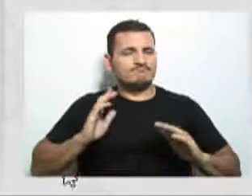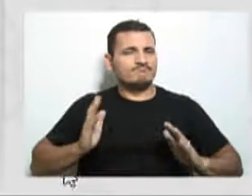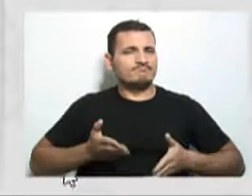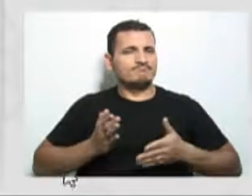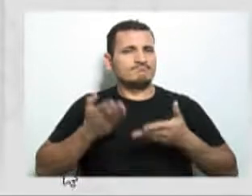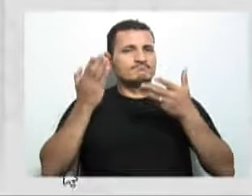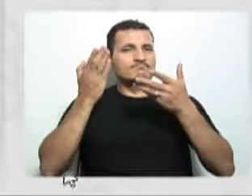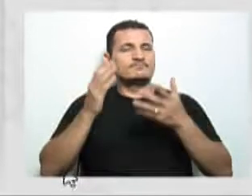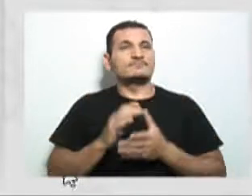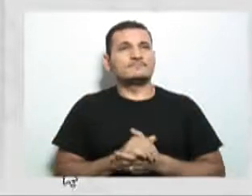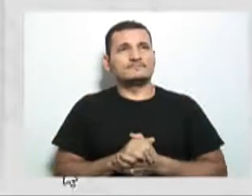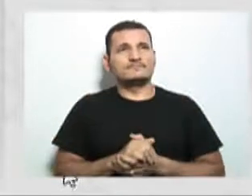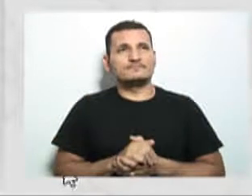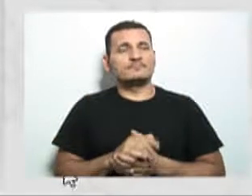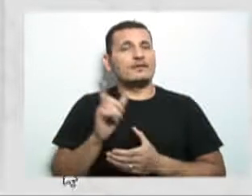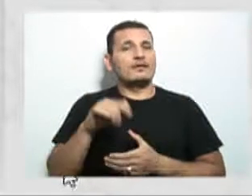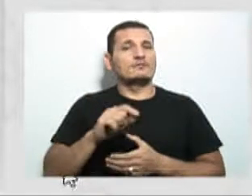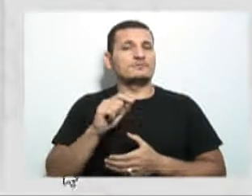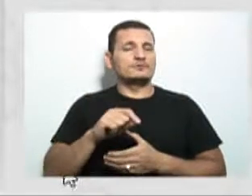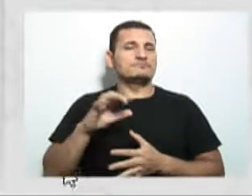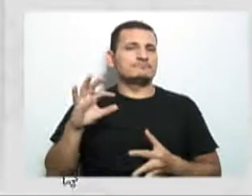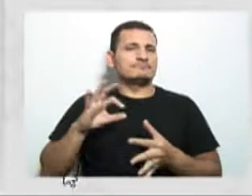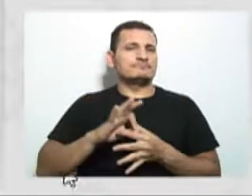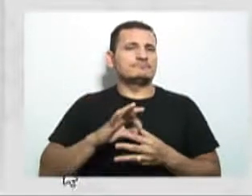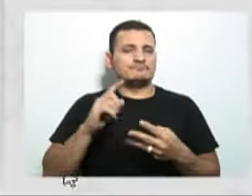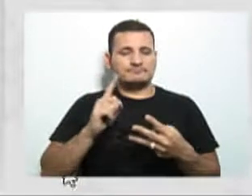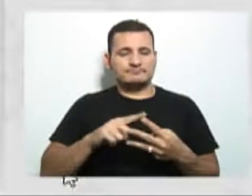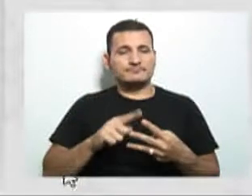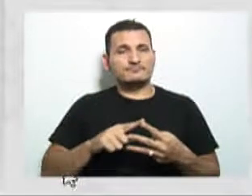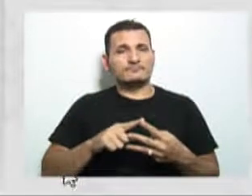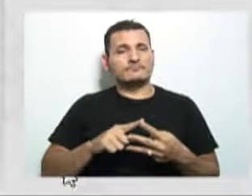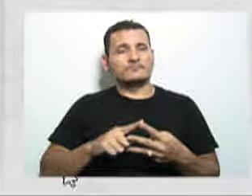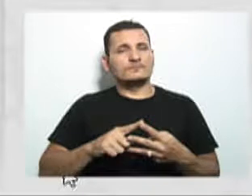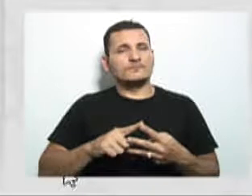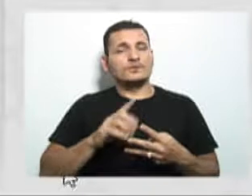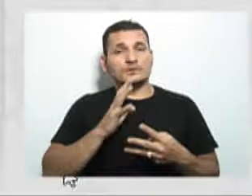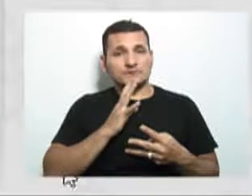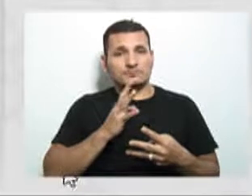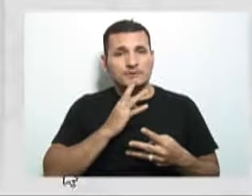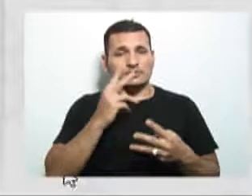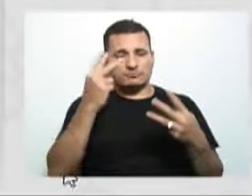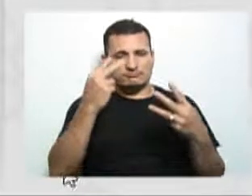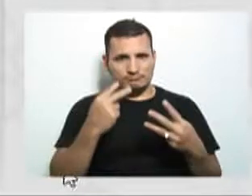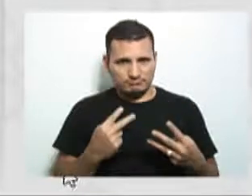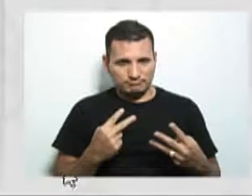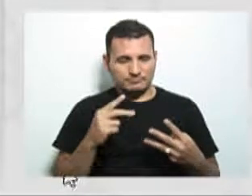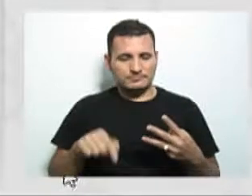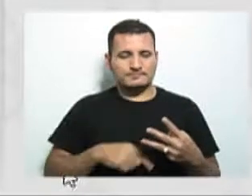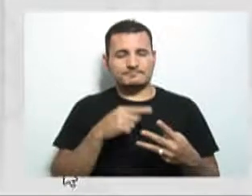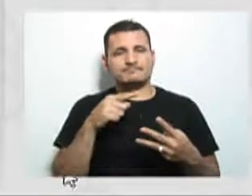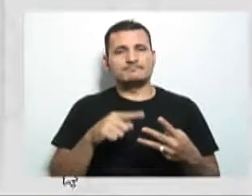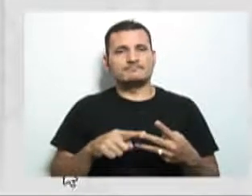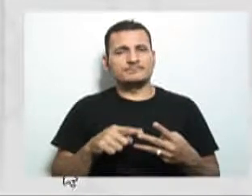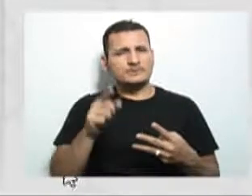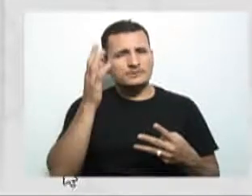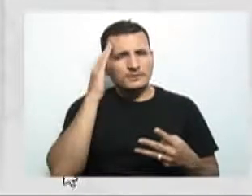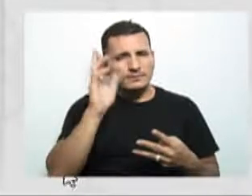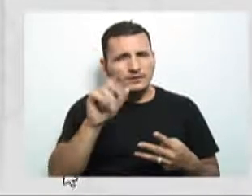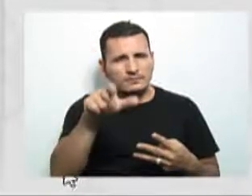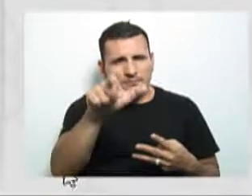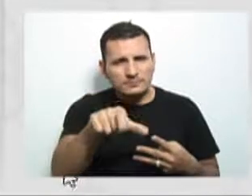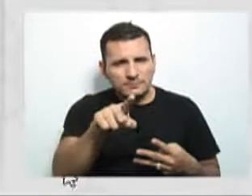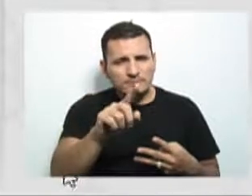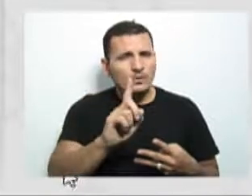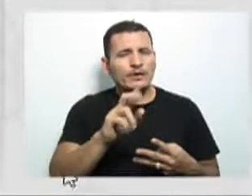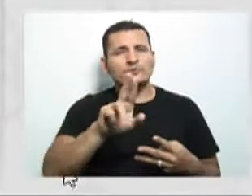automotivação. De novo, hein? É a integração de autoconhecimento. Você sabe quem você é? Eu sei sim, professor, meu nome é Zé Pereira. Não, não é isso não. Não é